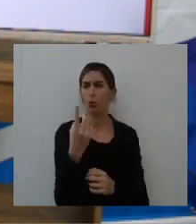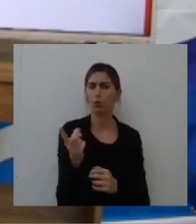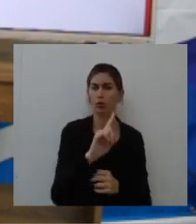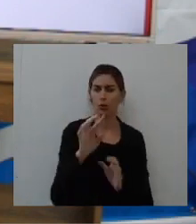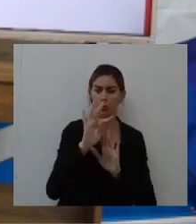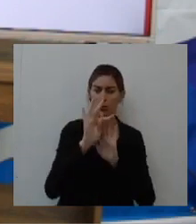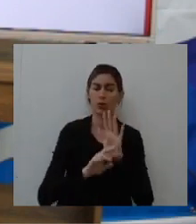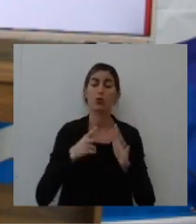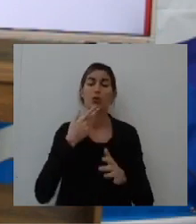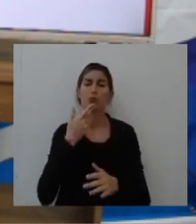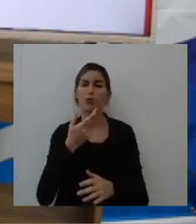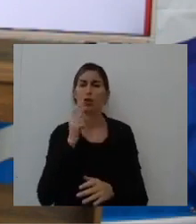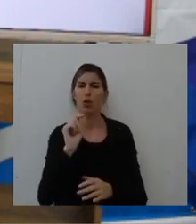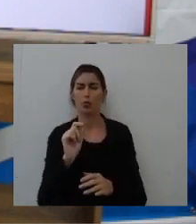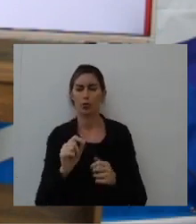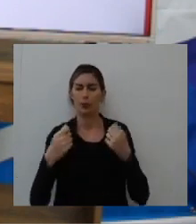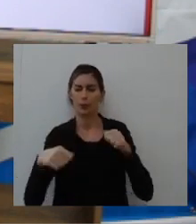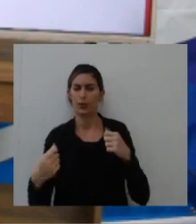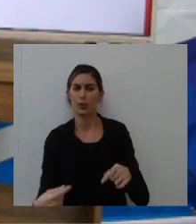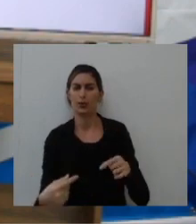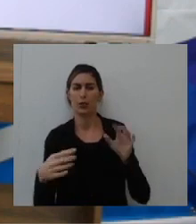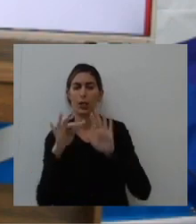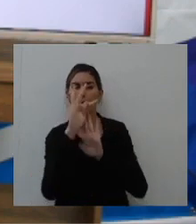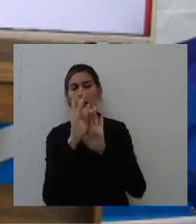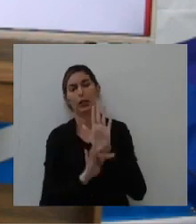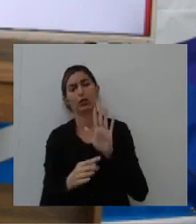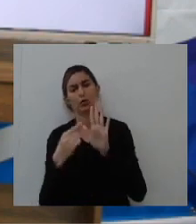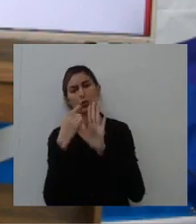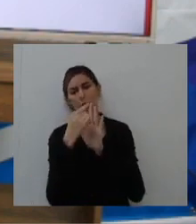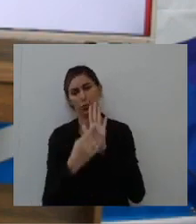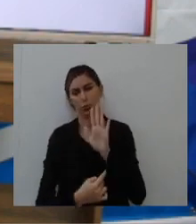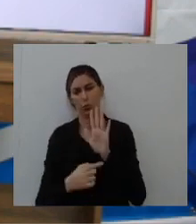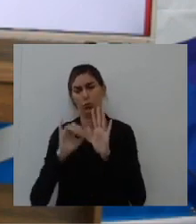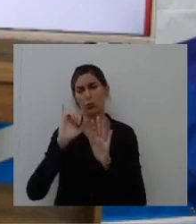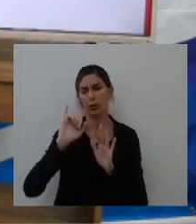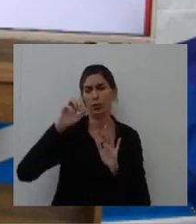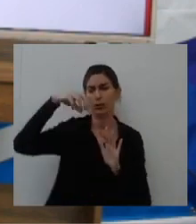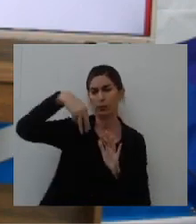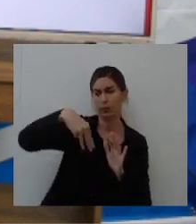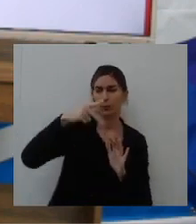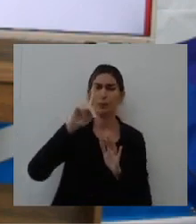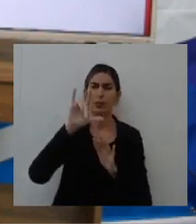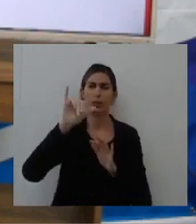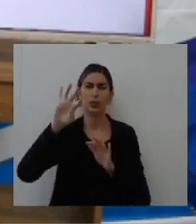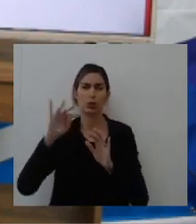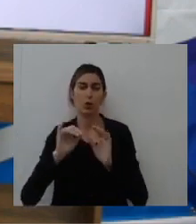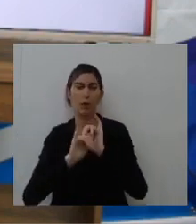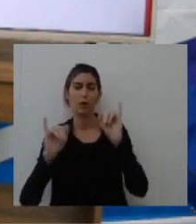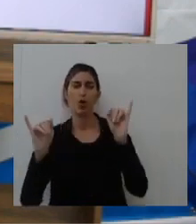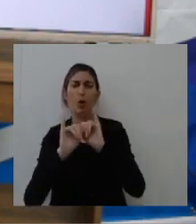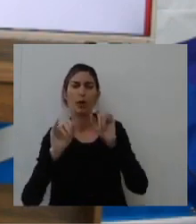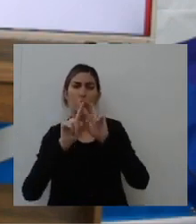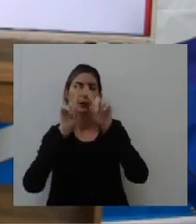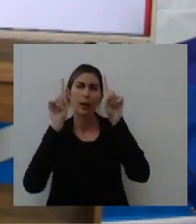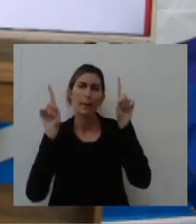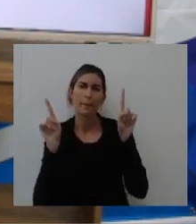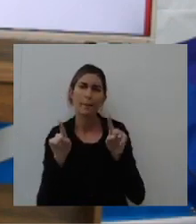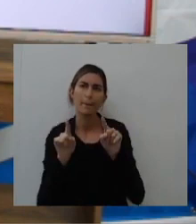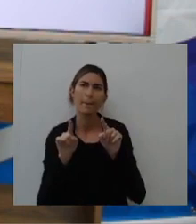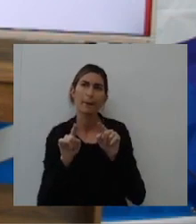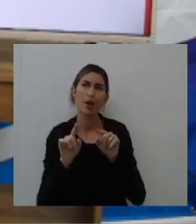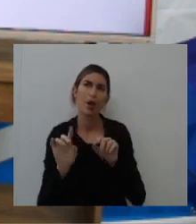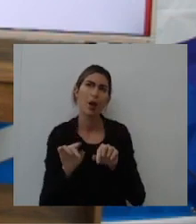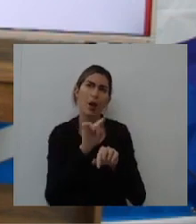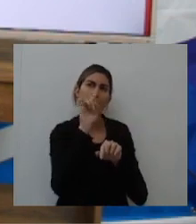que o texto diz tem que estar no texto. Já o implícito é aquela informação que está na entrelinha, aquilo que não